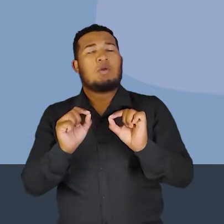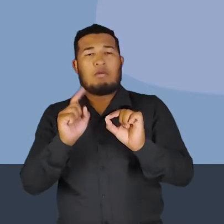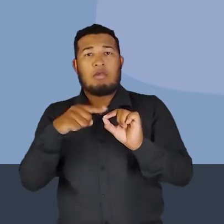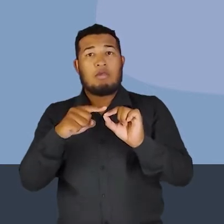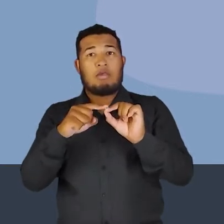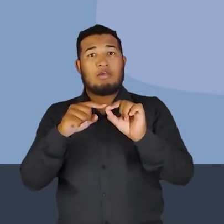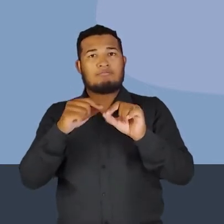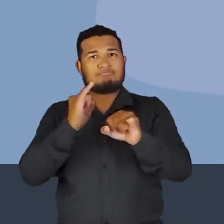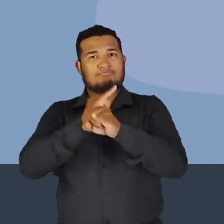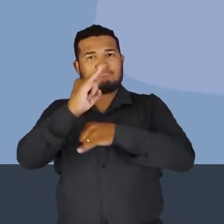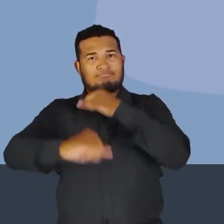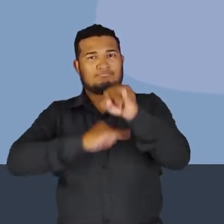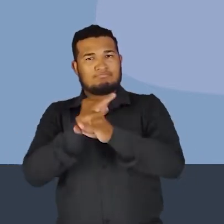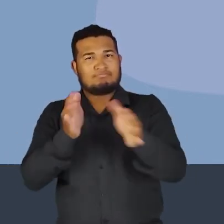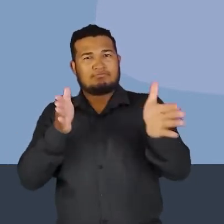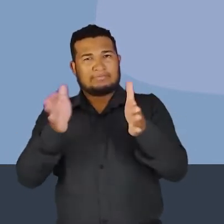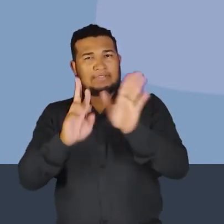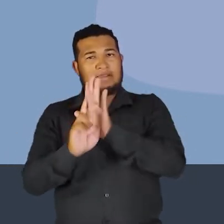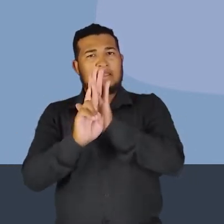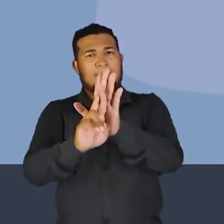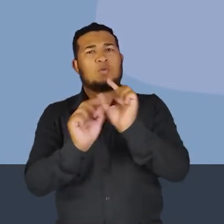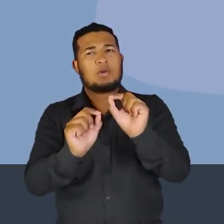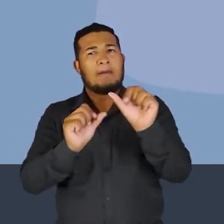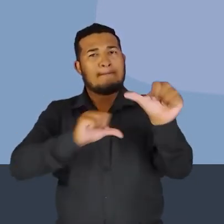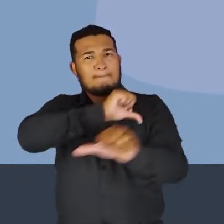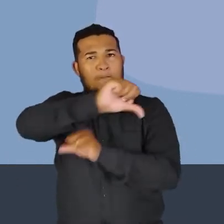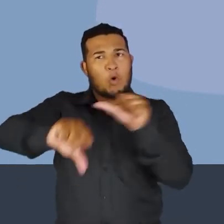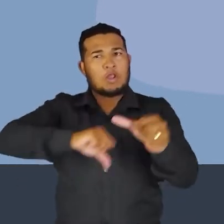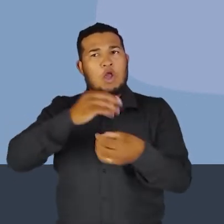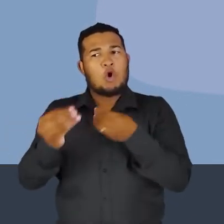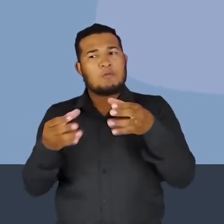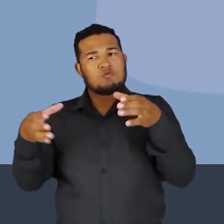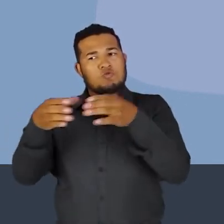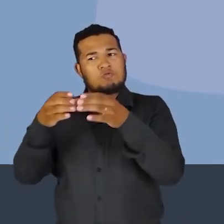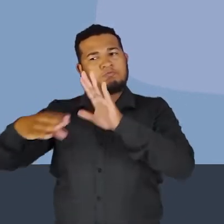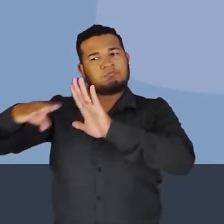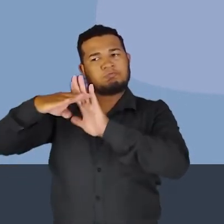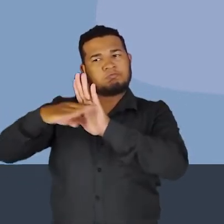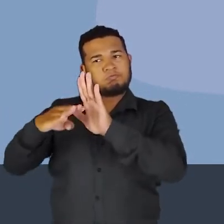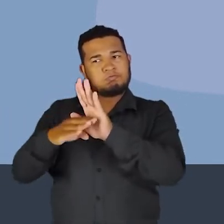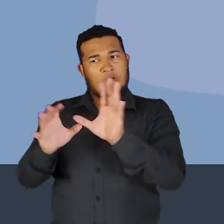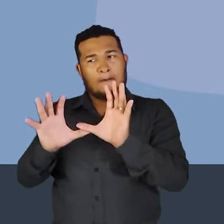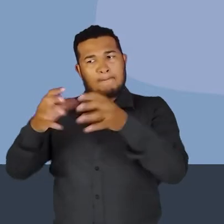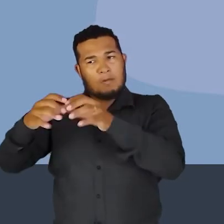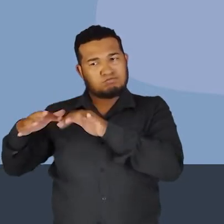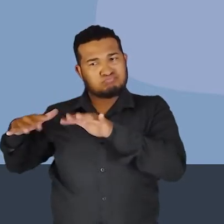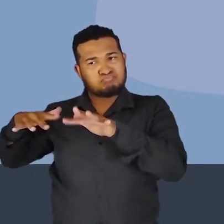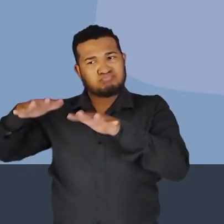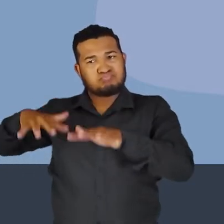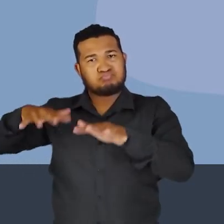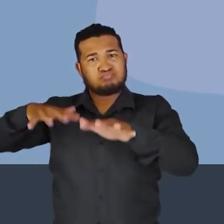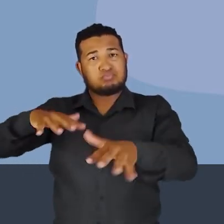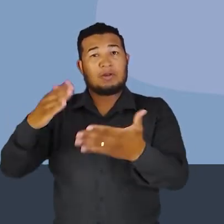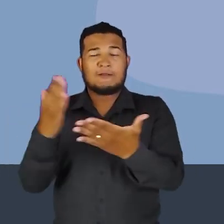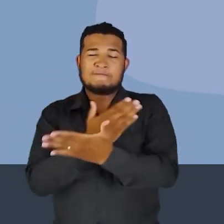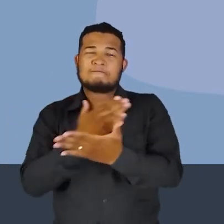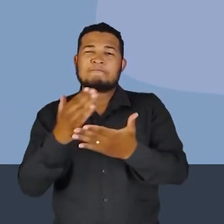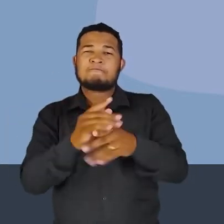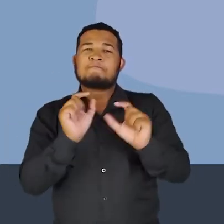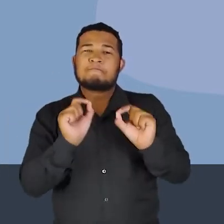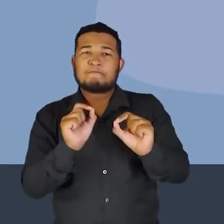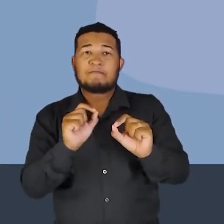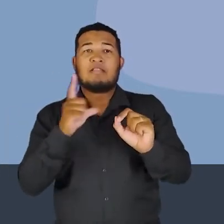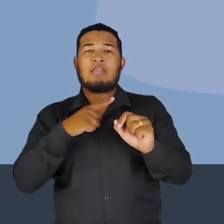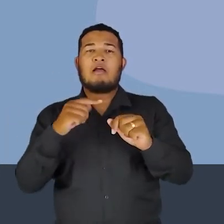internet representa uma mudança nos paradigmas das ações coletivas, que passam a contar com os recursos